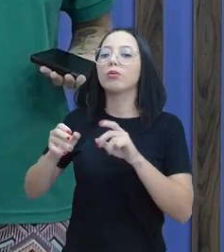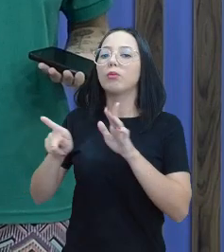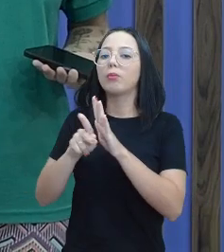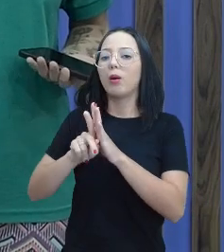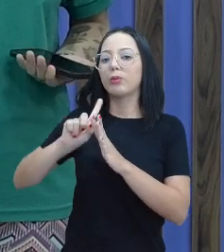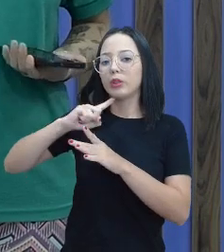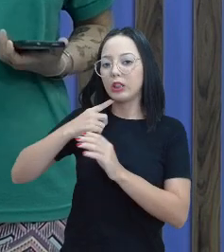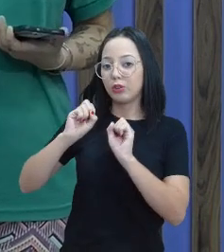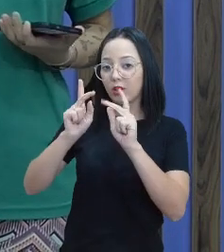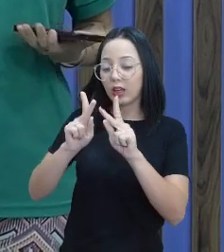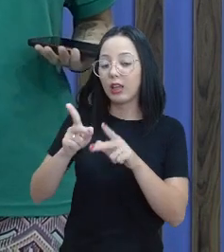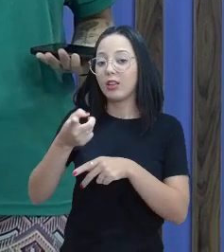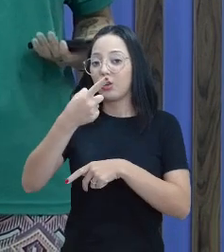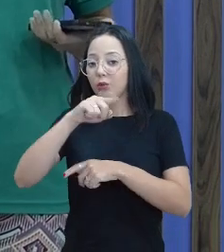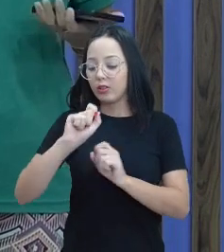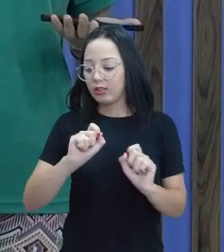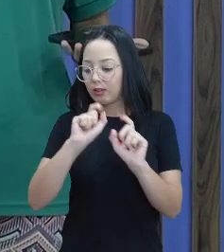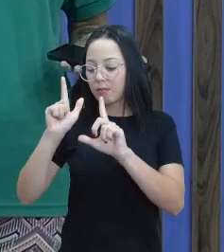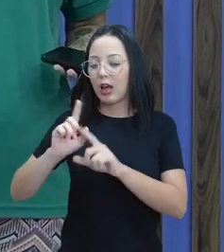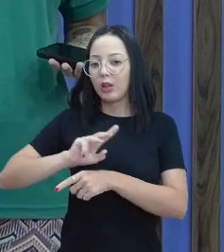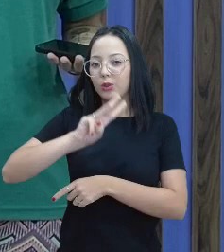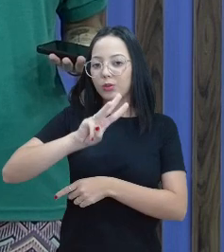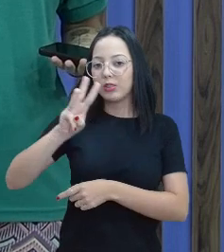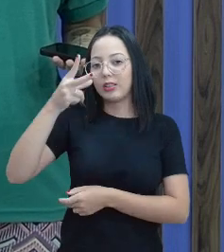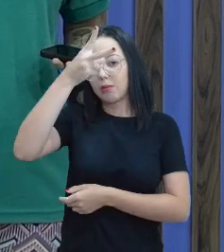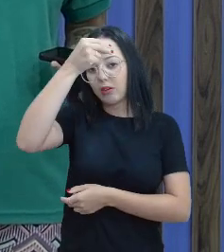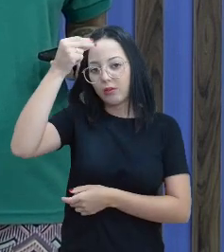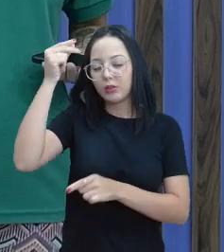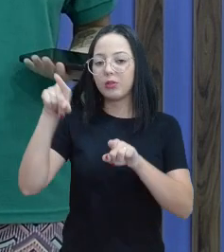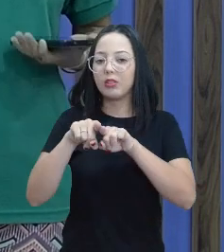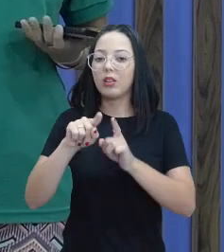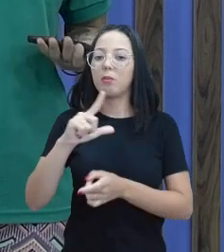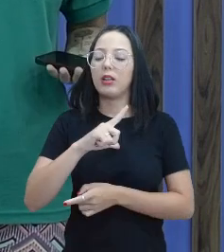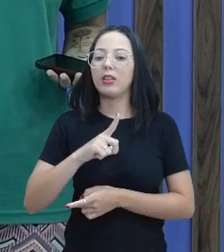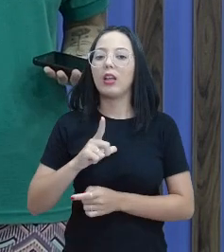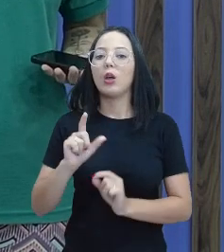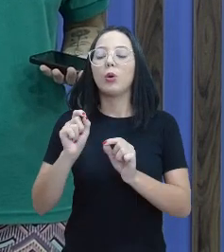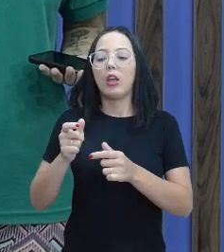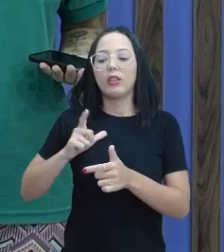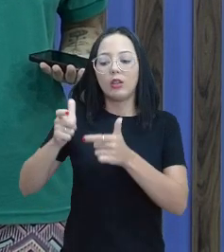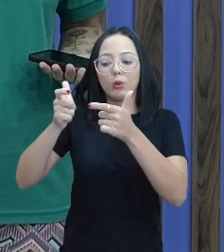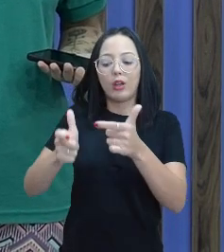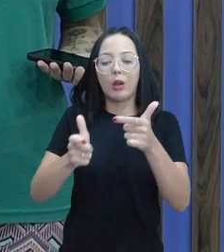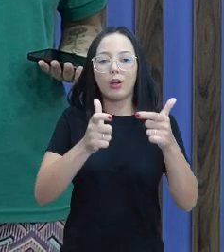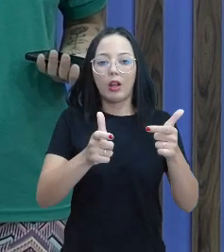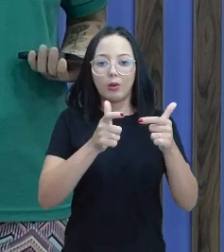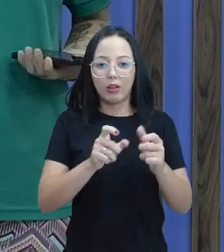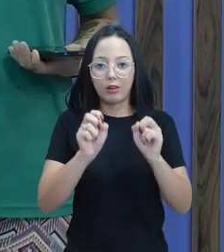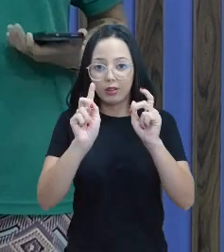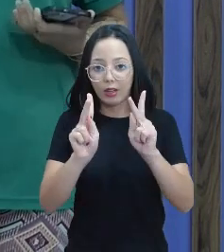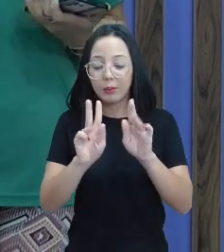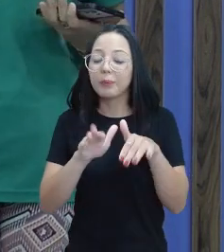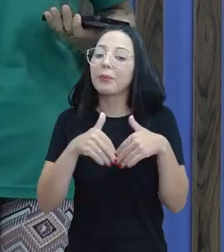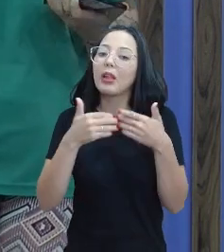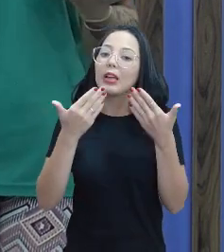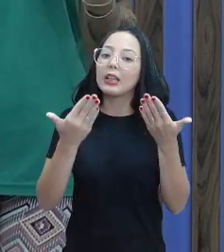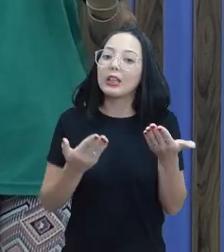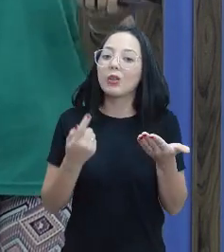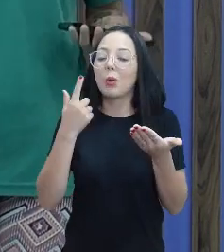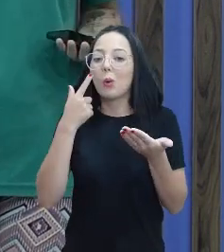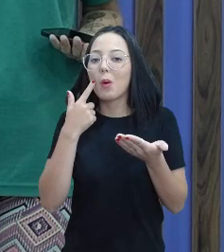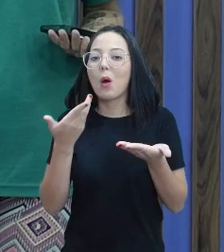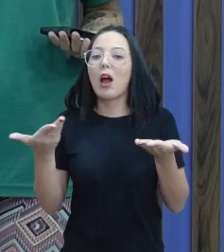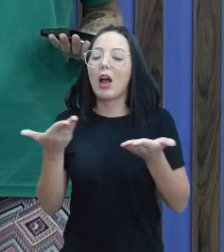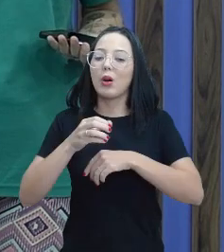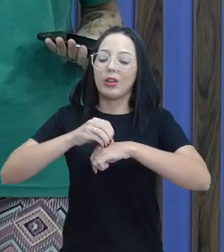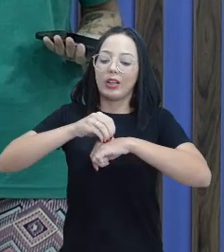seus resíduos, né, então fica aí no site da Prefeitura também tem, onde tem esses pontos de coleta. Então,